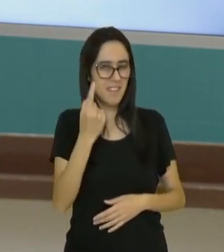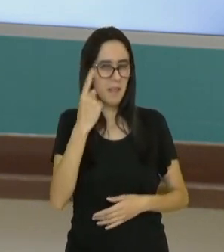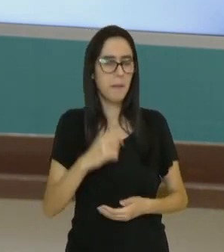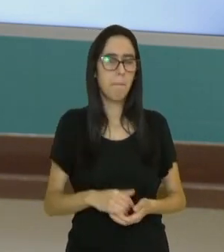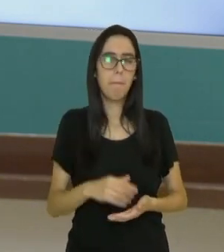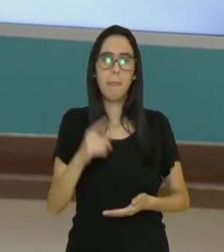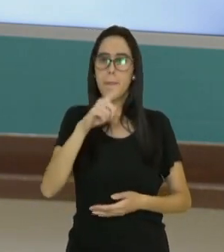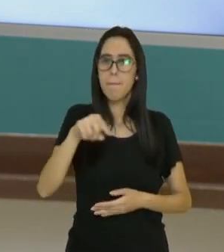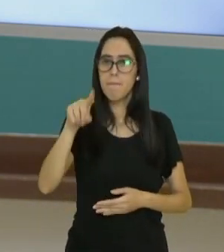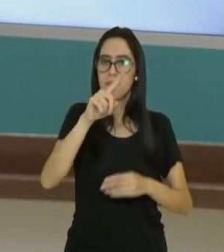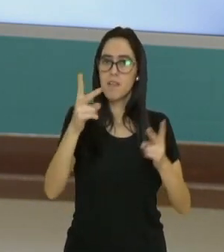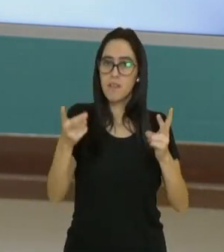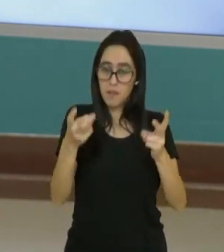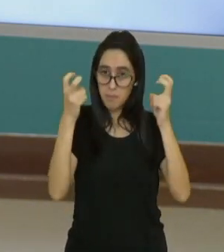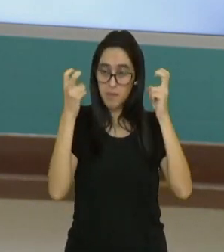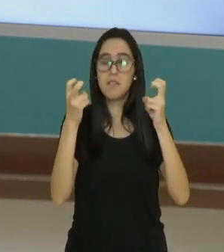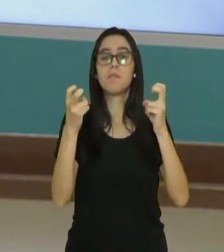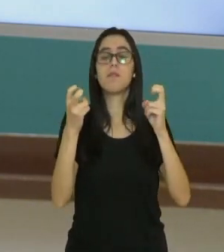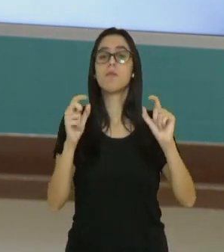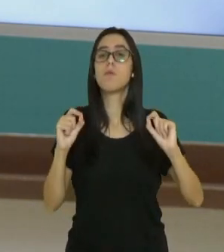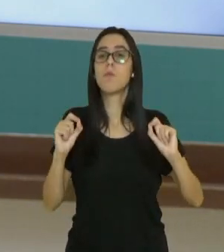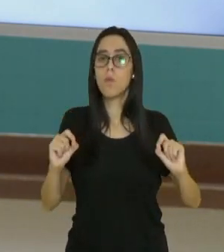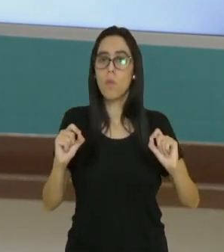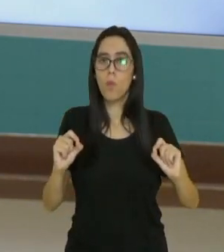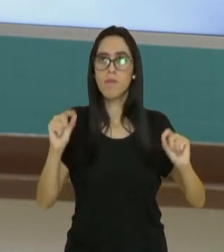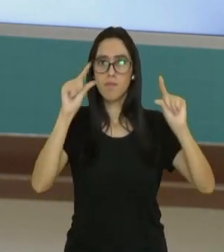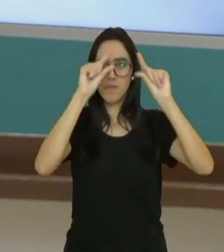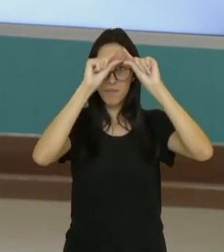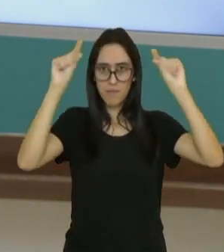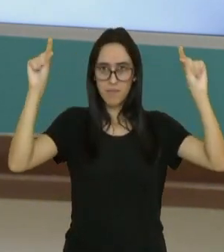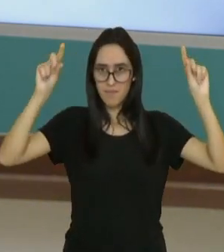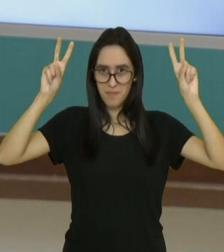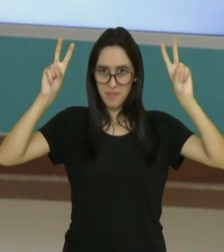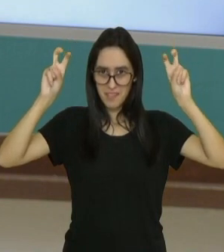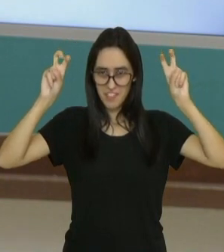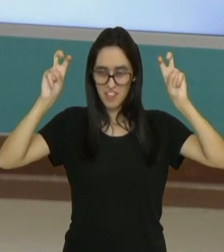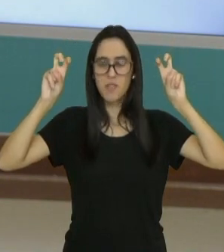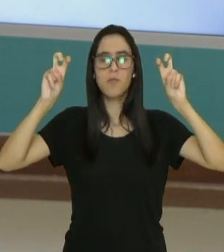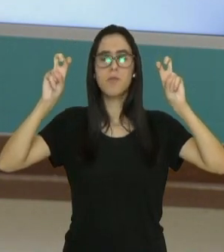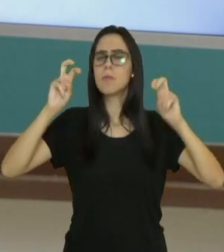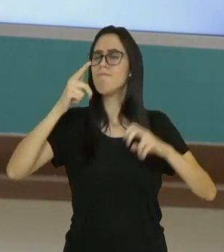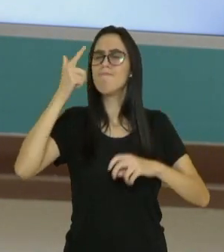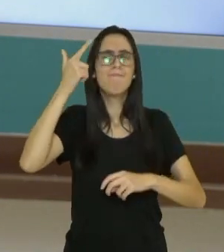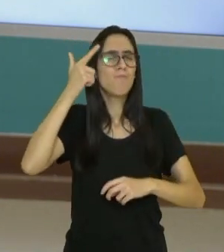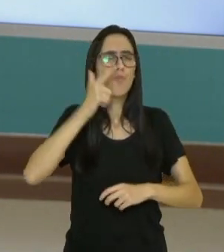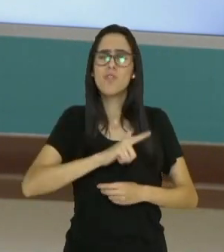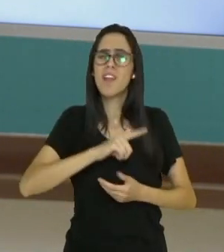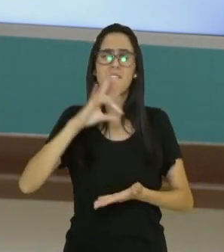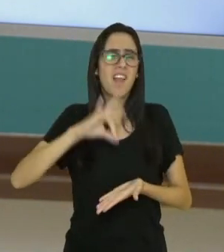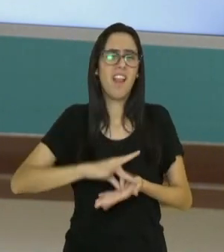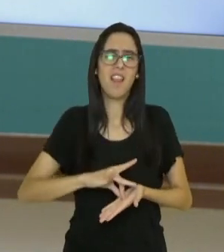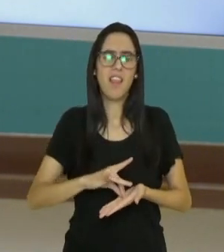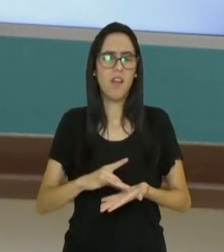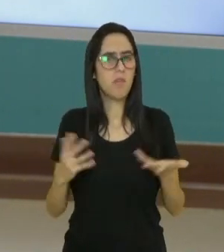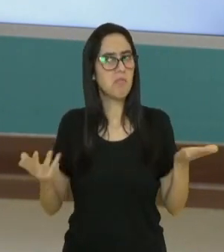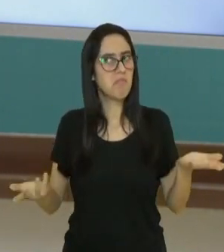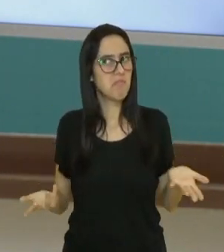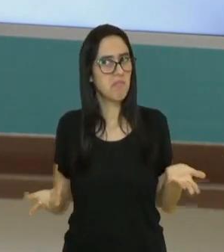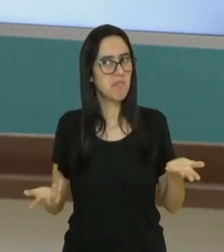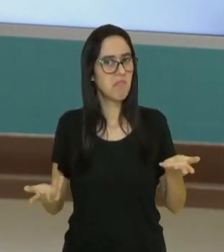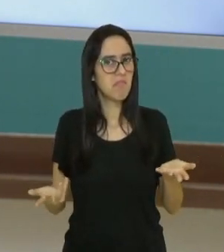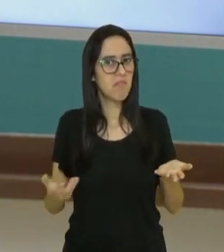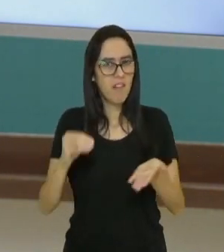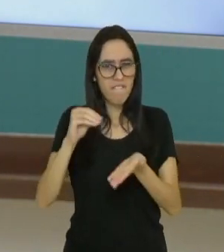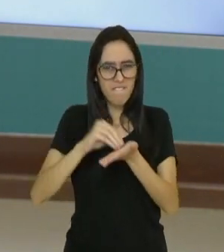vocês perceberam ali, né? O título, A Incapacidade de Ser Verdadeiro. Será que é a falta